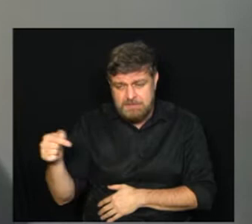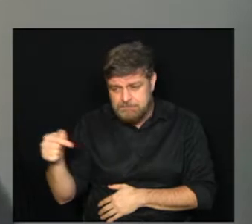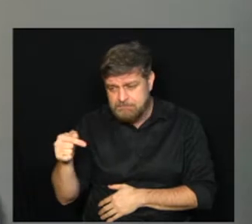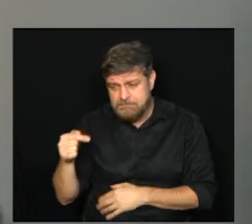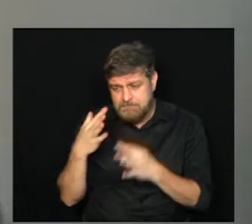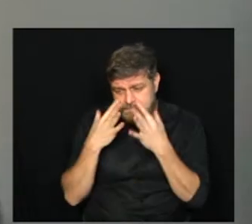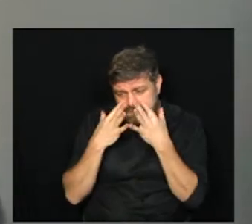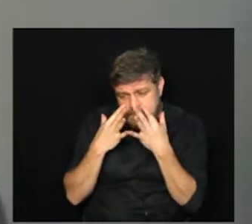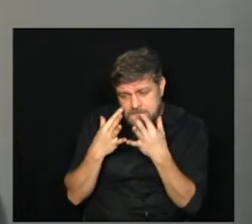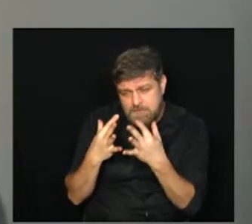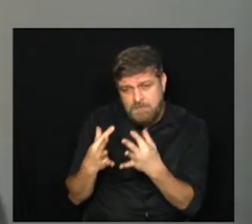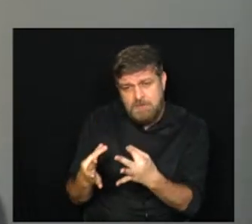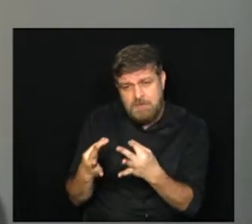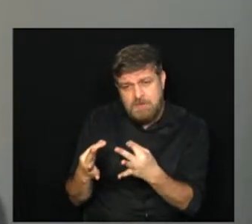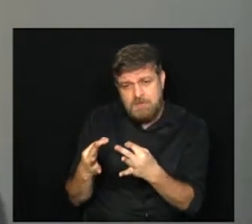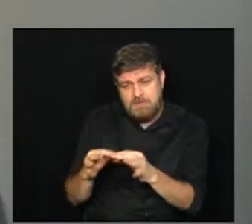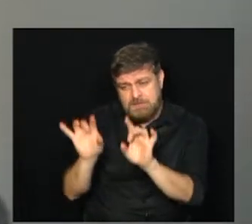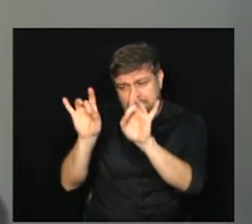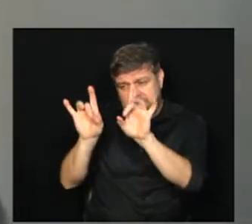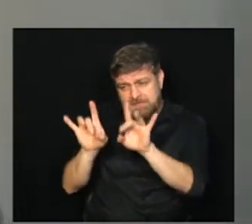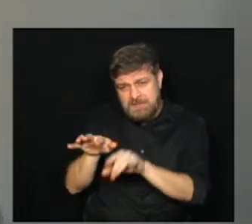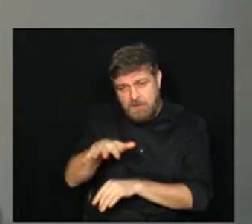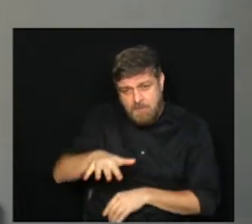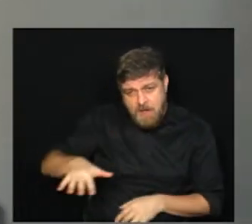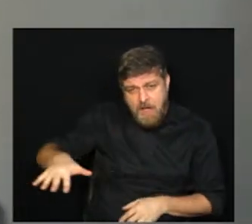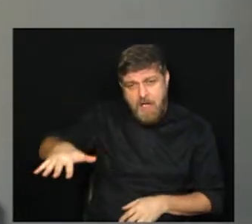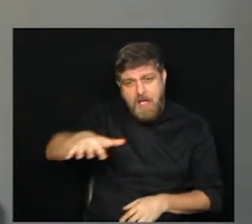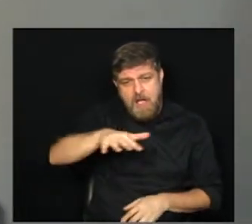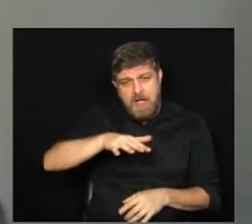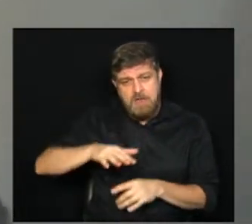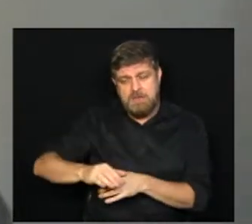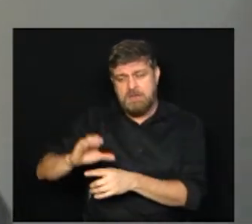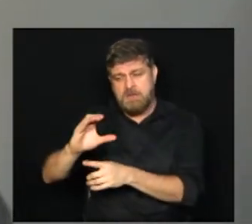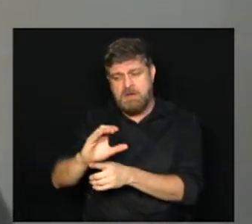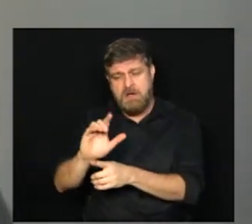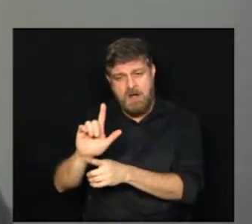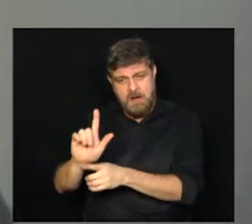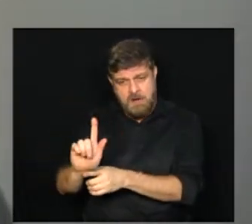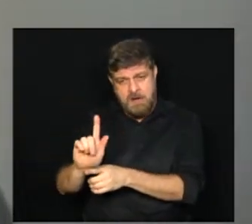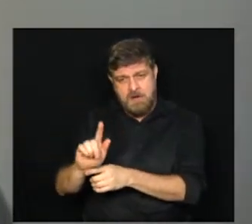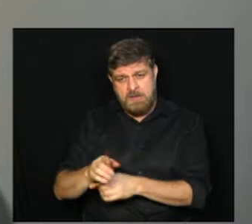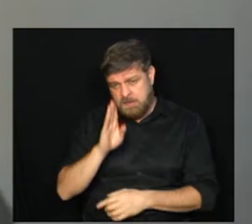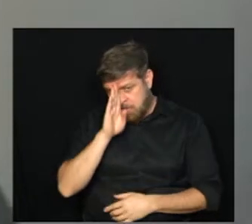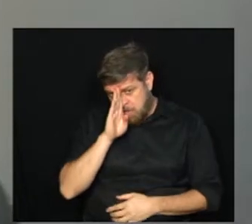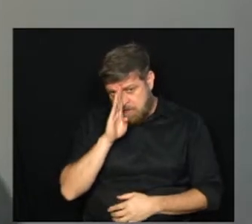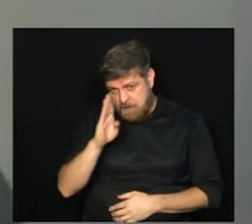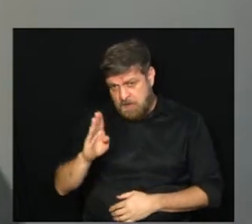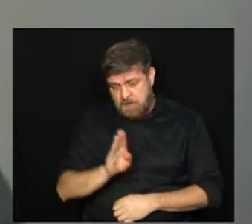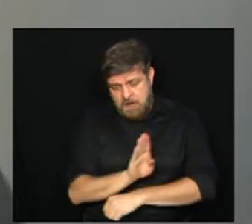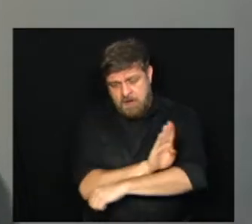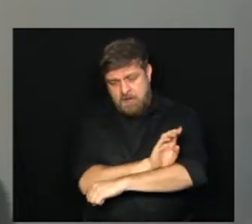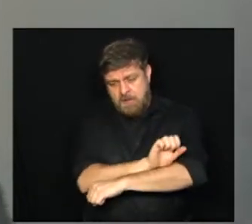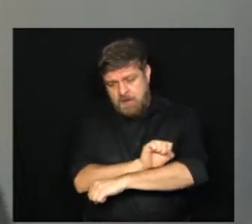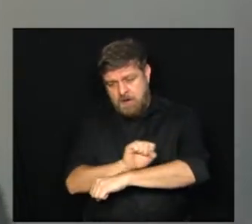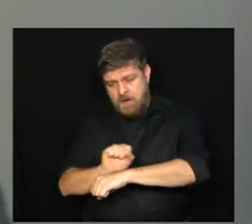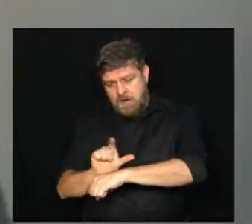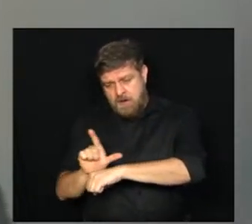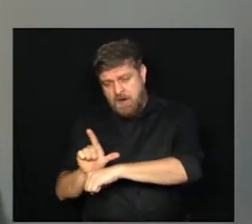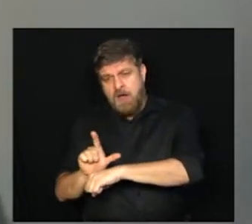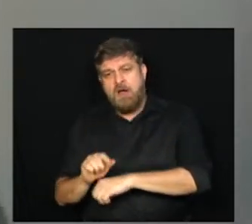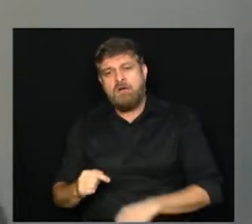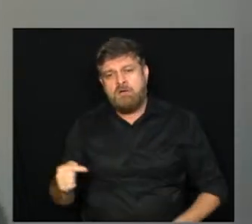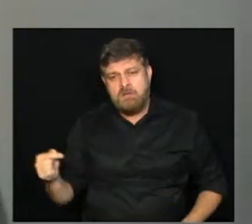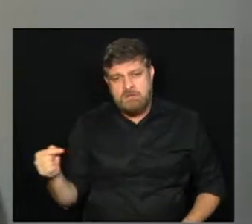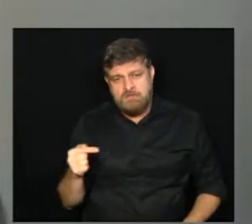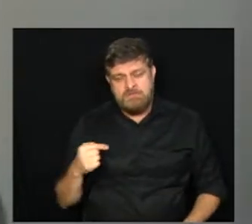olhar especial por essa região noroeste, região do Campo Grande, principalmente ali no Bassoli, porque